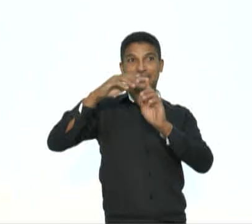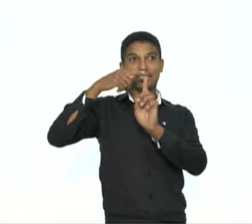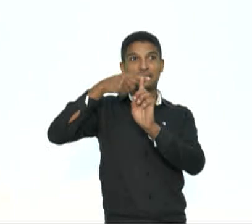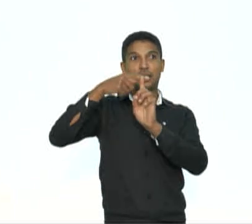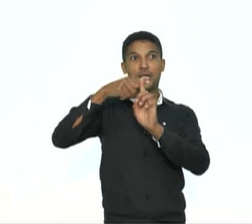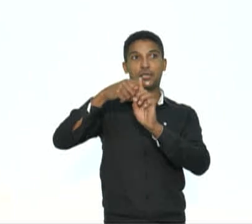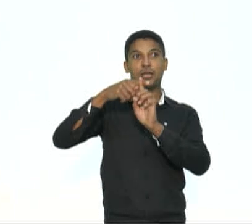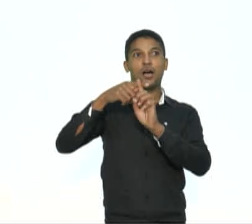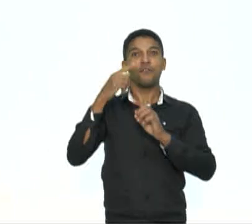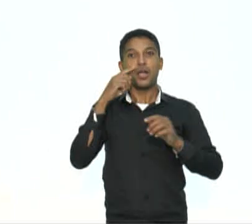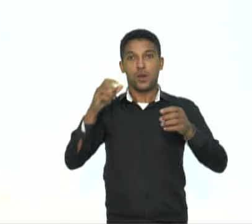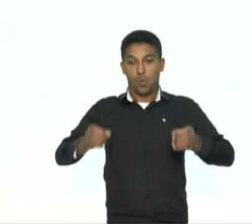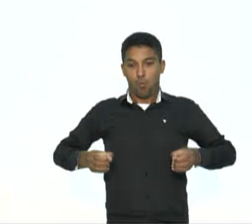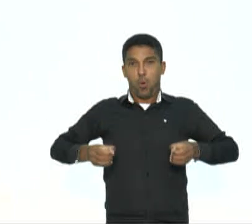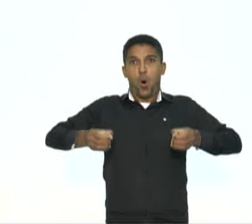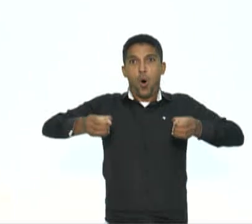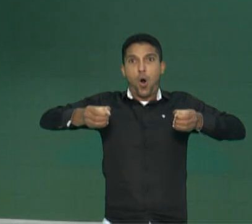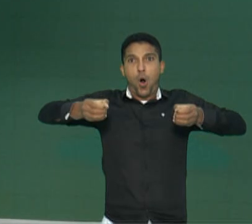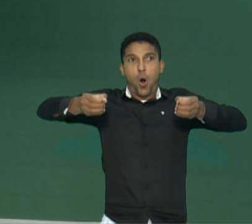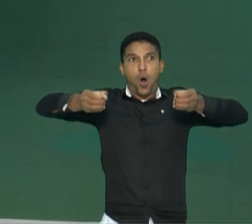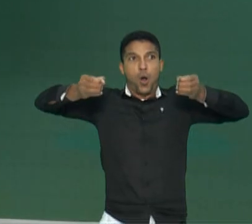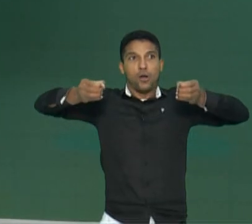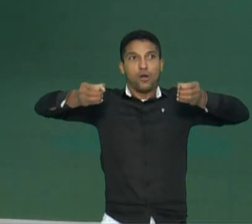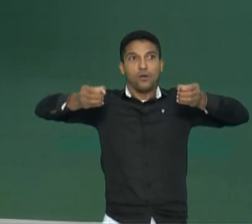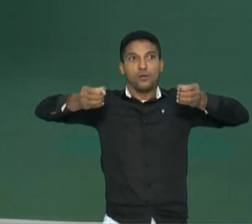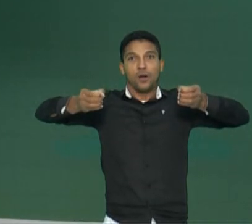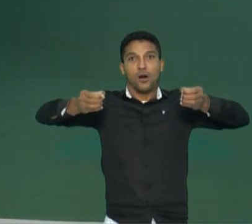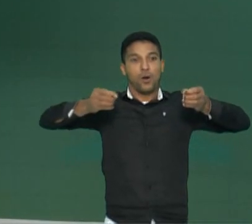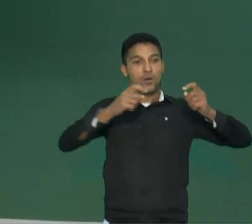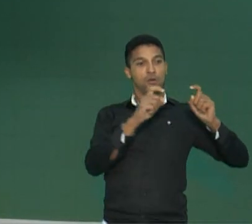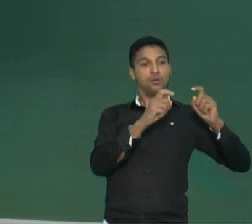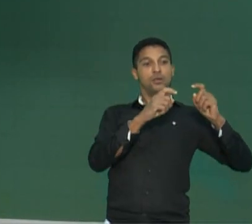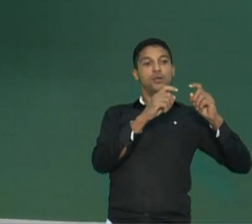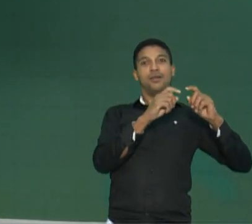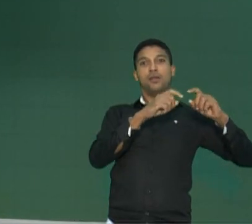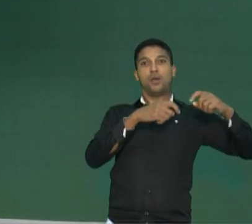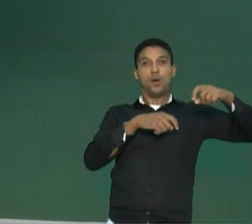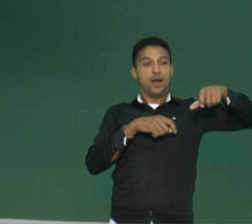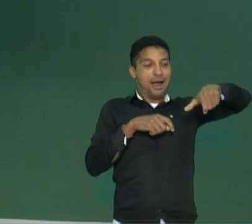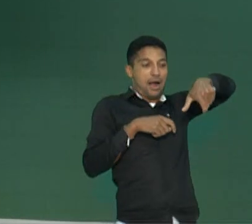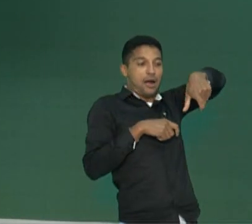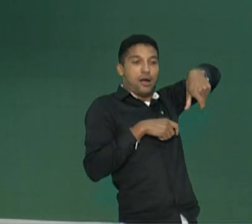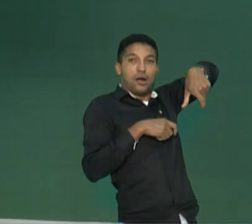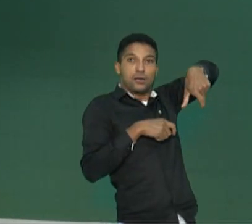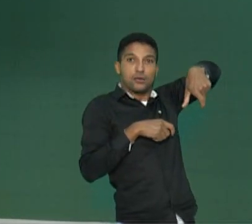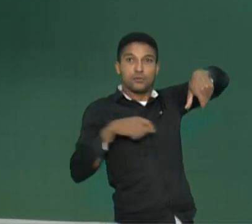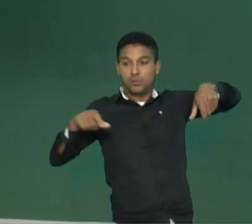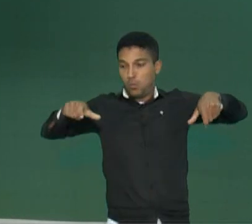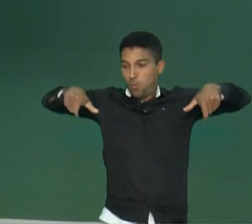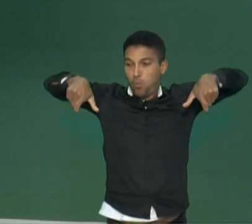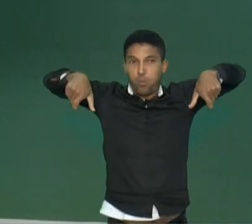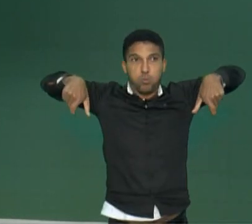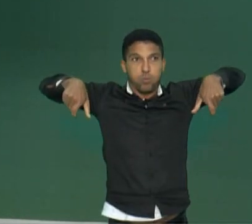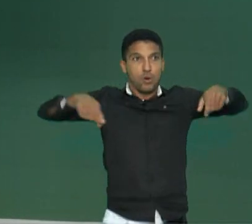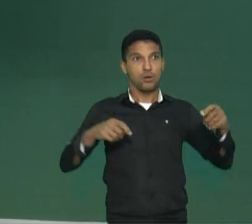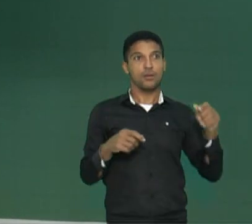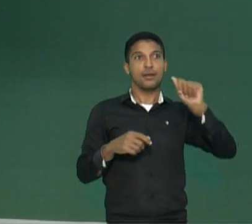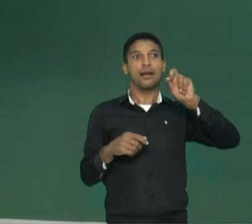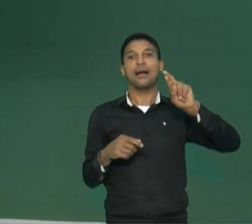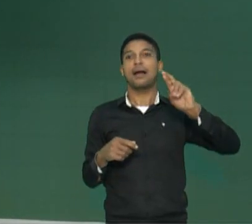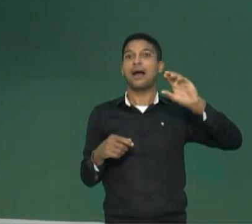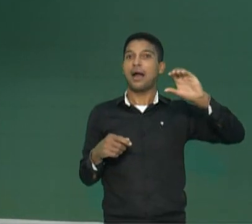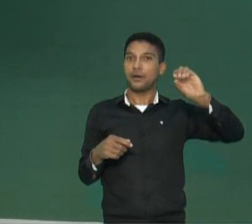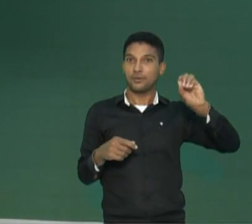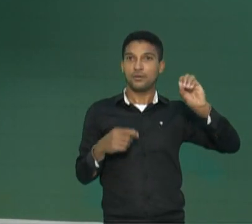né, que tinha as colunas, né, o contraforte era das paredes mais espessas, que a gente falou tanto, né, e o arco de berço, a abóbada